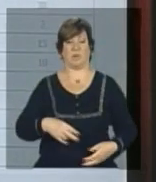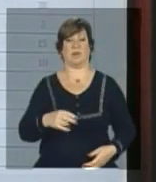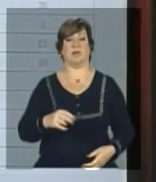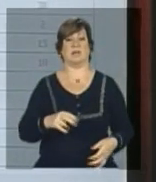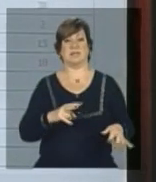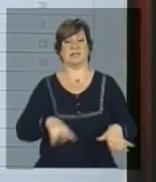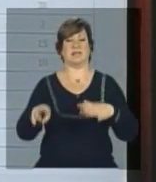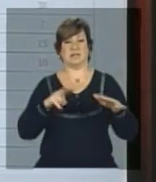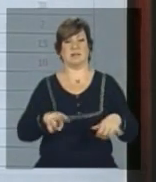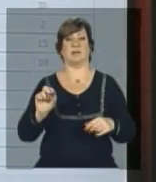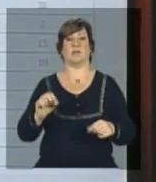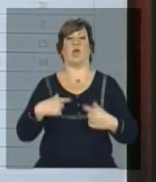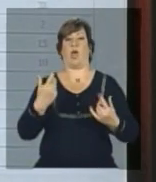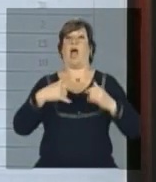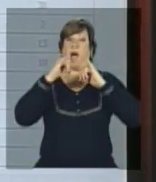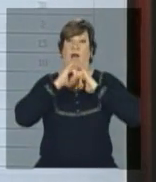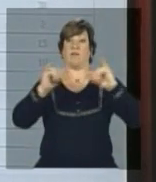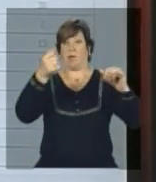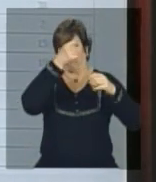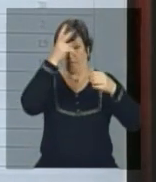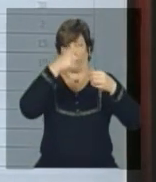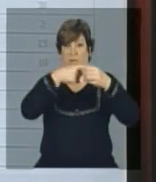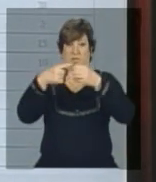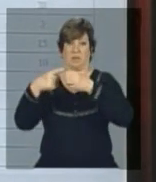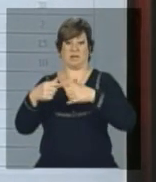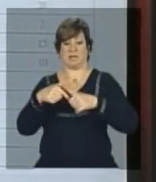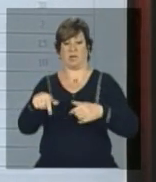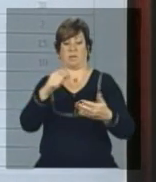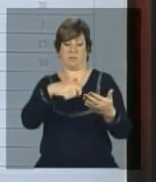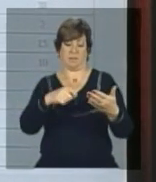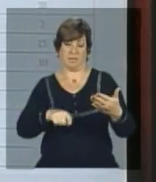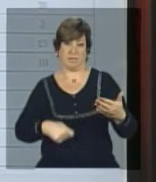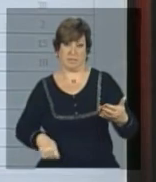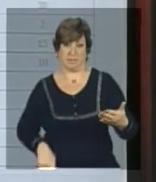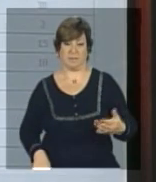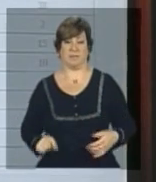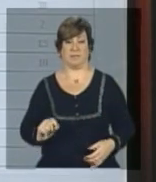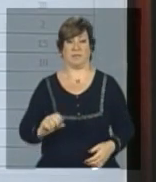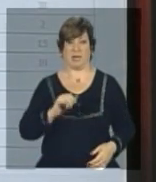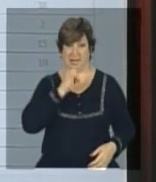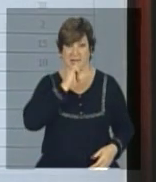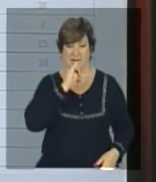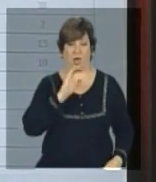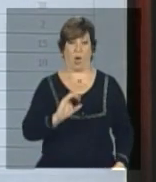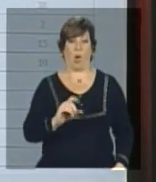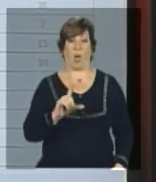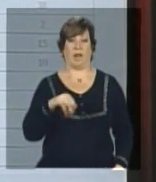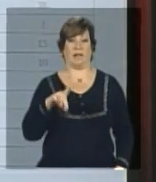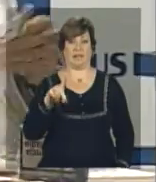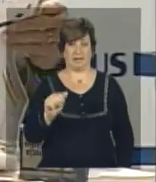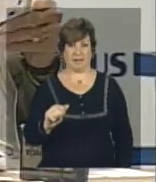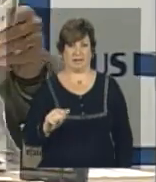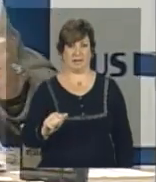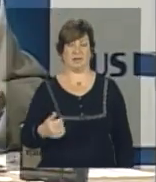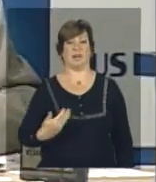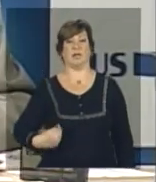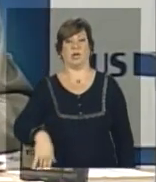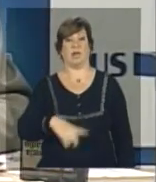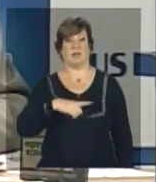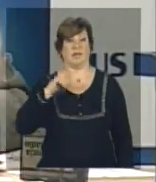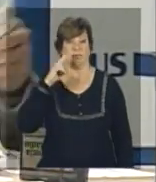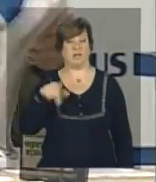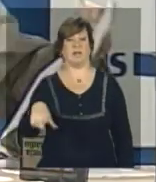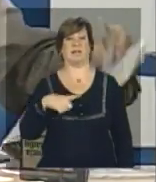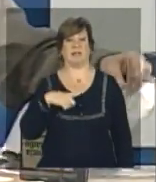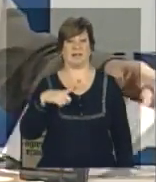se comunica com os municípios que estão nessa lista. Por exemplo, sei lá, Olinda... A gente vê aí